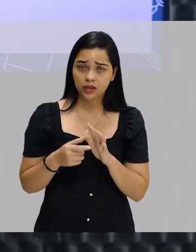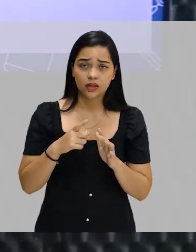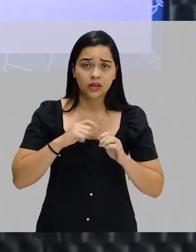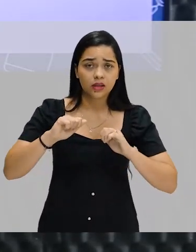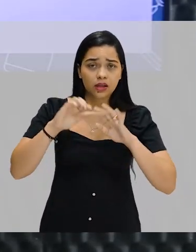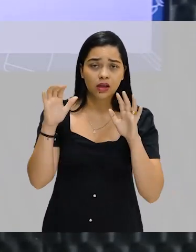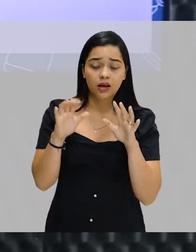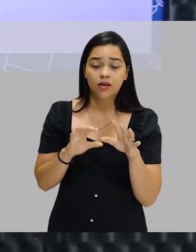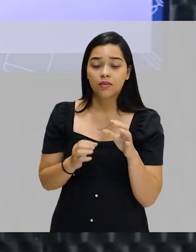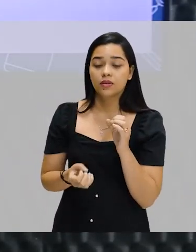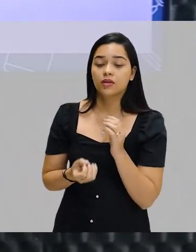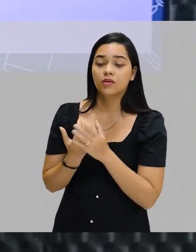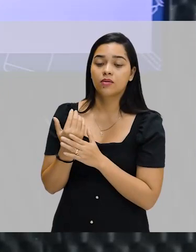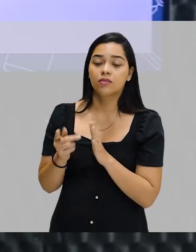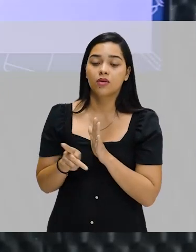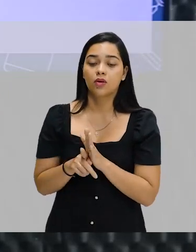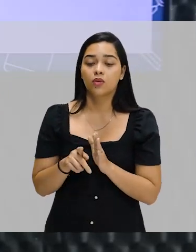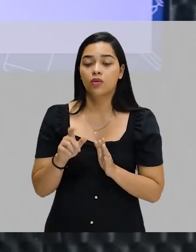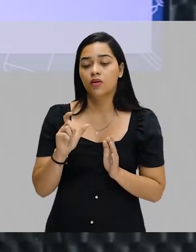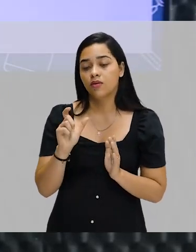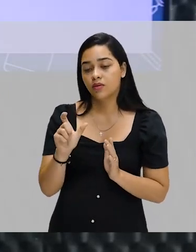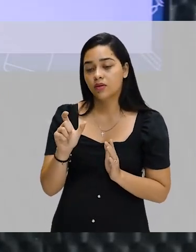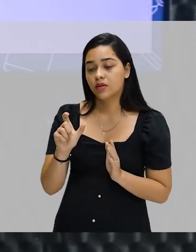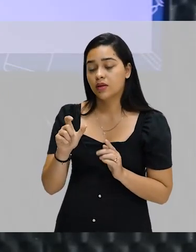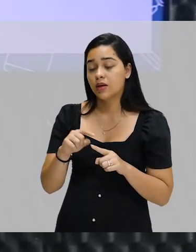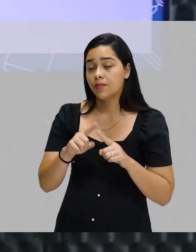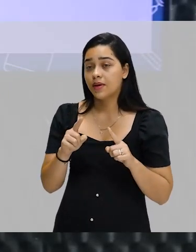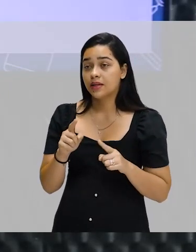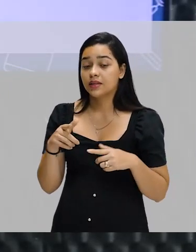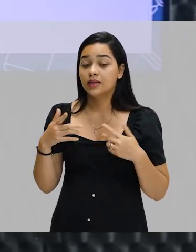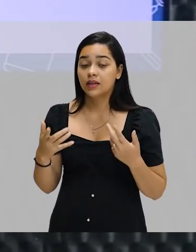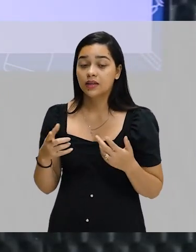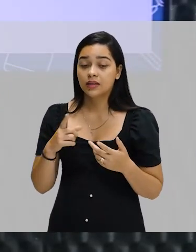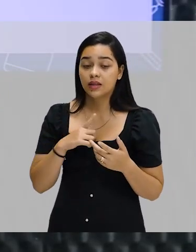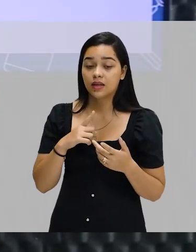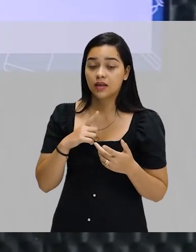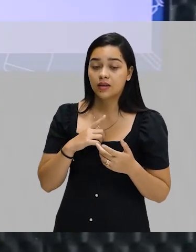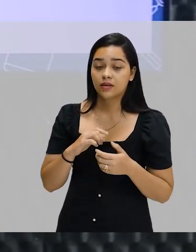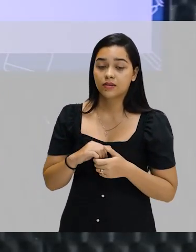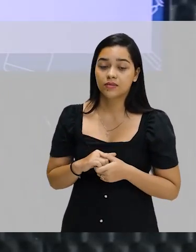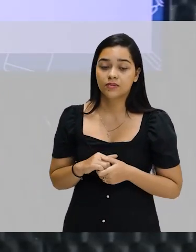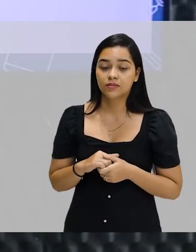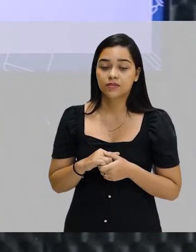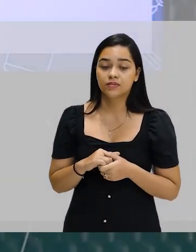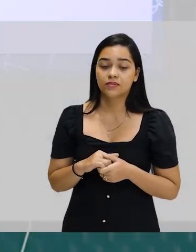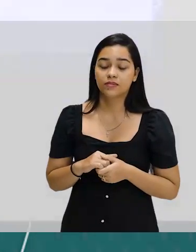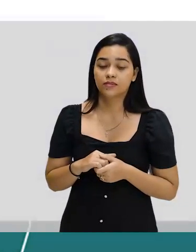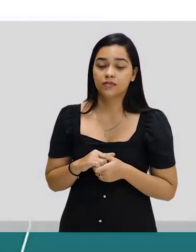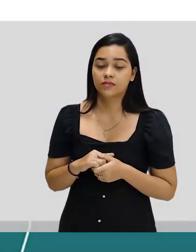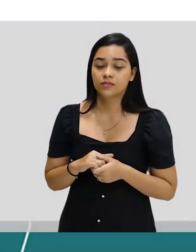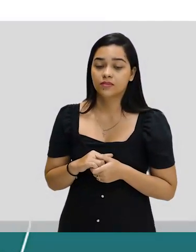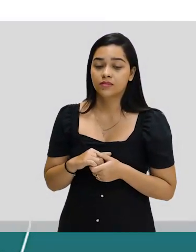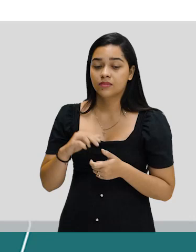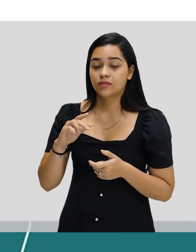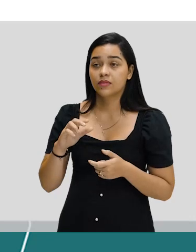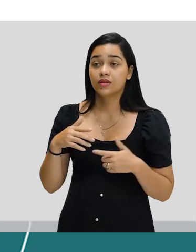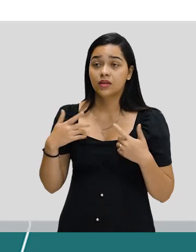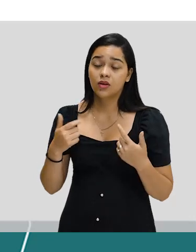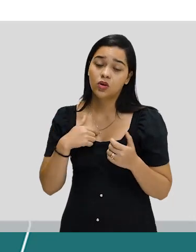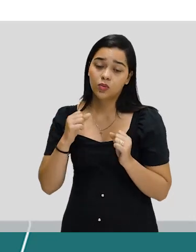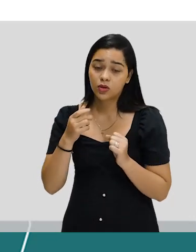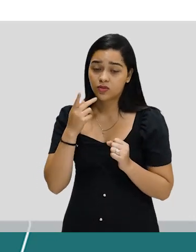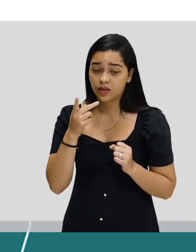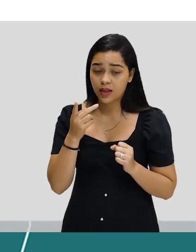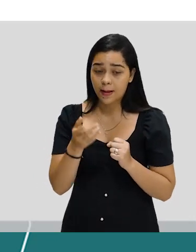claramente sua formação a partir da forma feminina, exceto em... Opa! Predominantemente. Então, no caso, eu posso